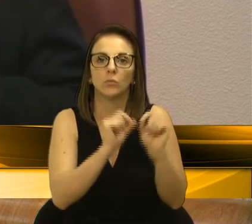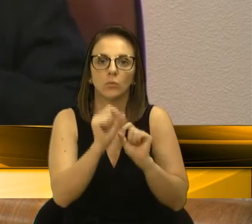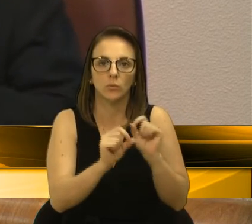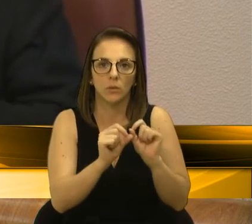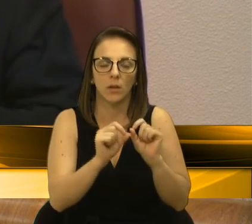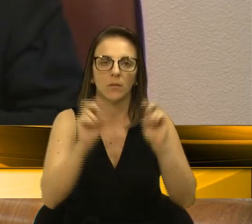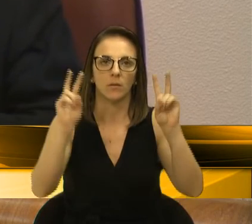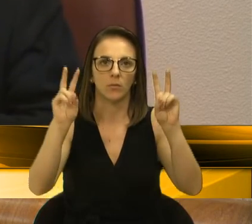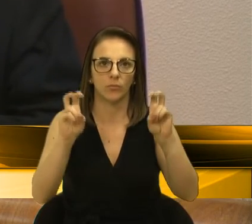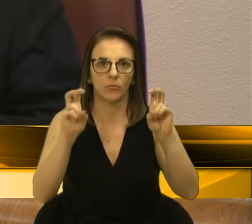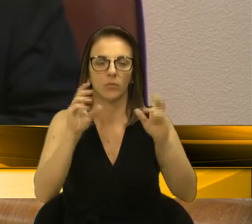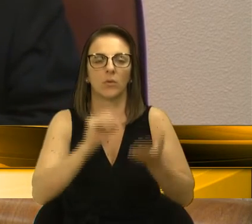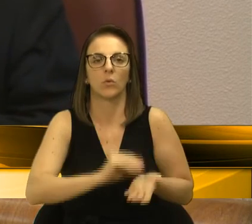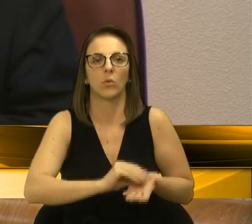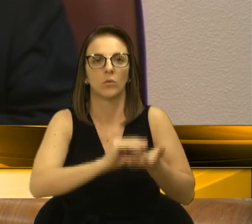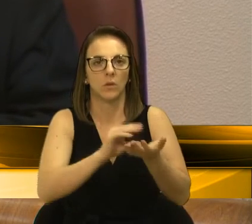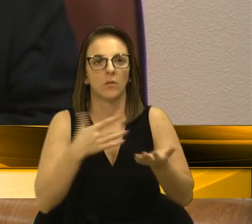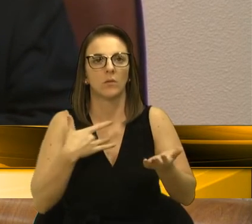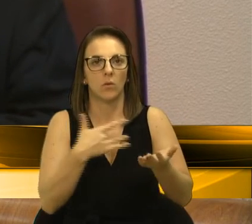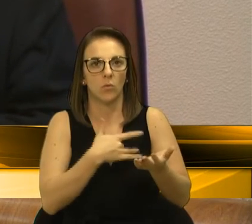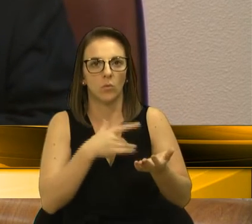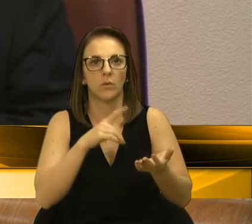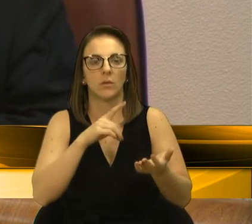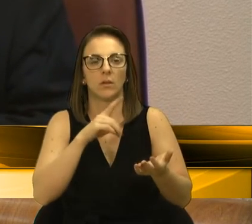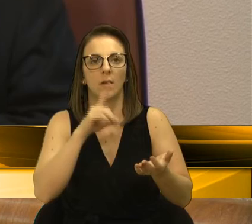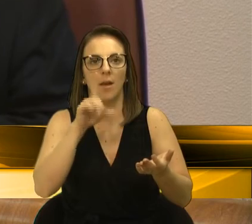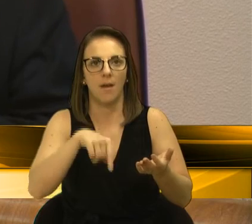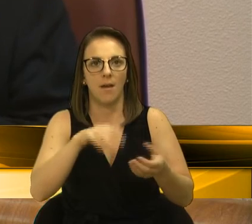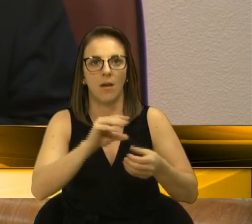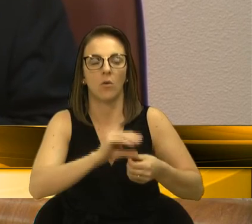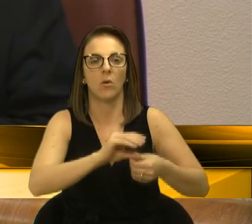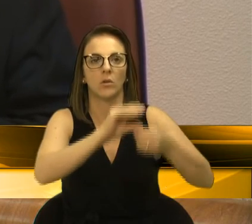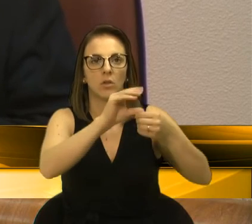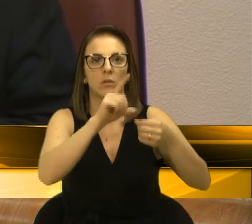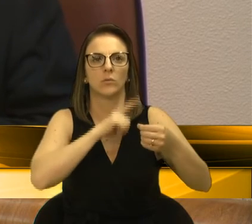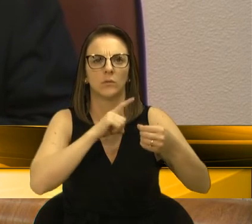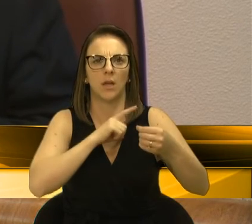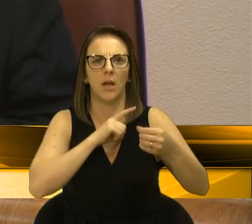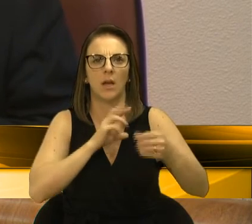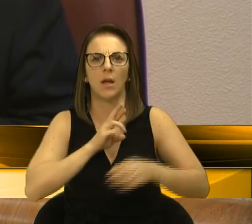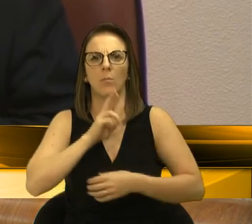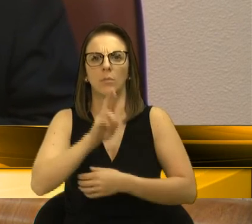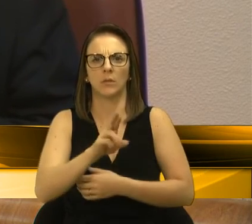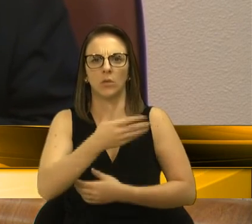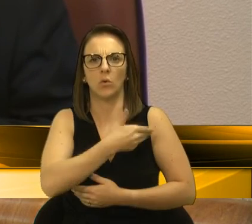em caráter permanente e deliberativo, órgão colegiado composto por representantes do governo,